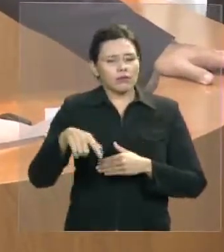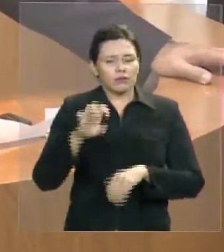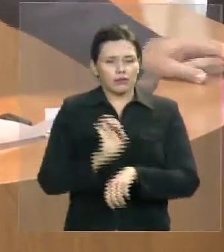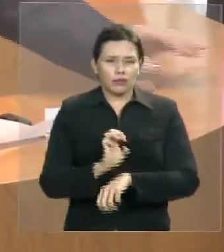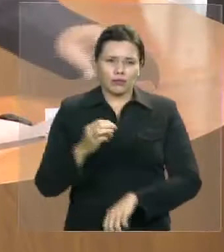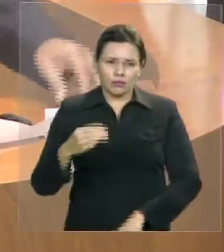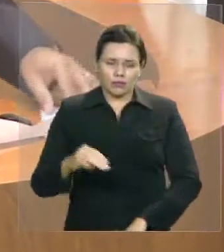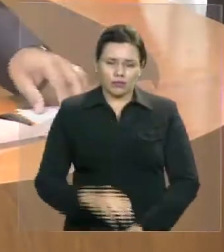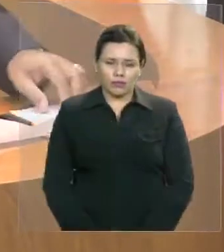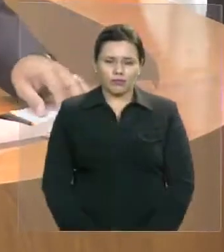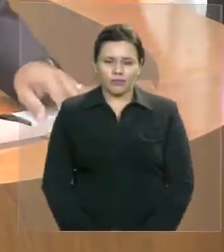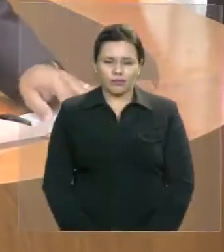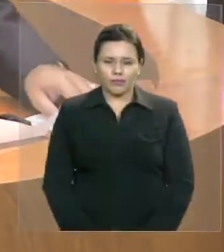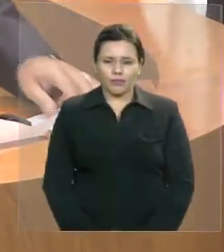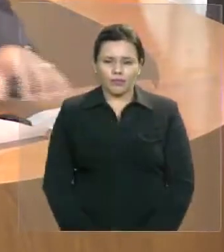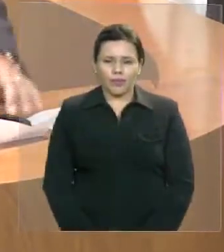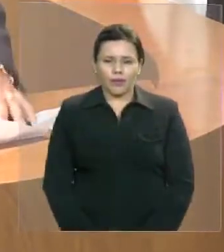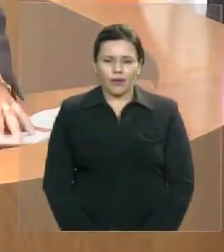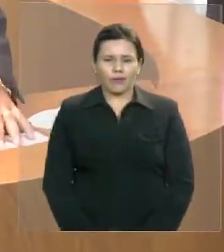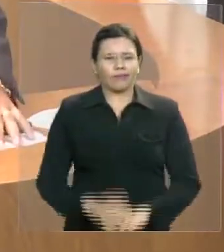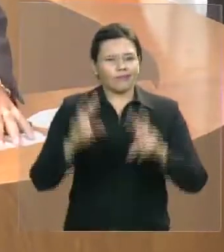eleições municipais.